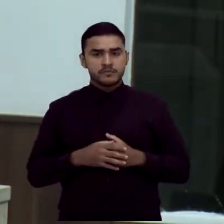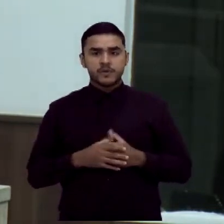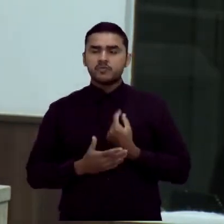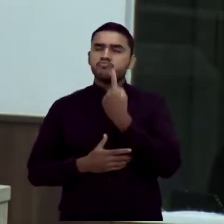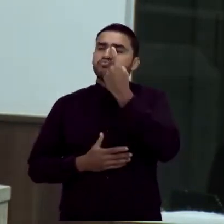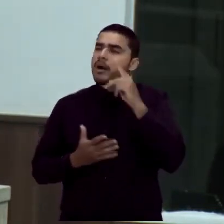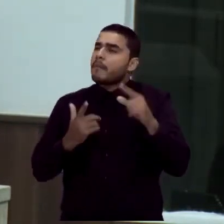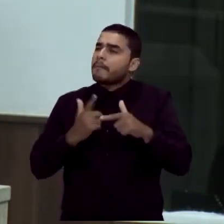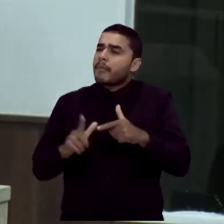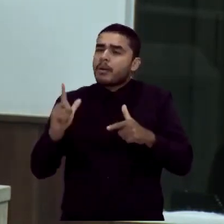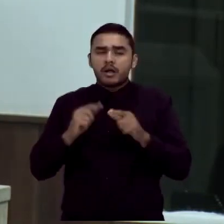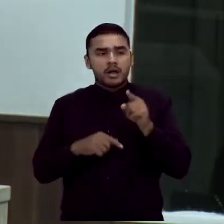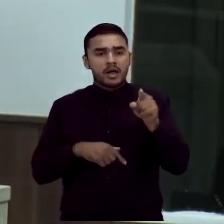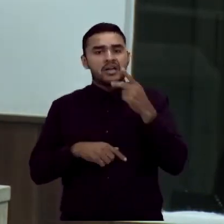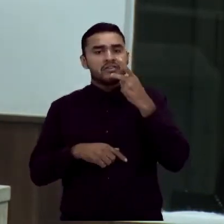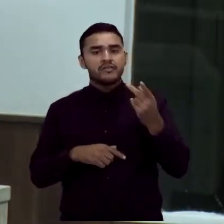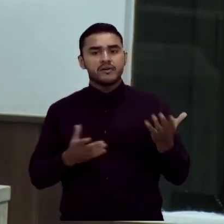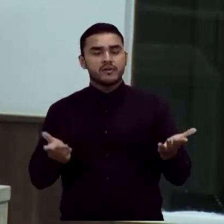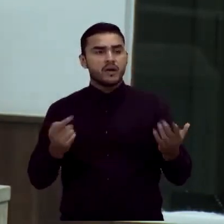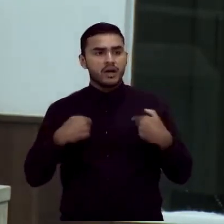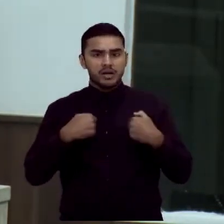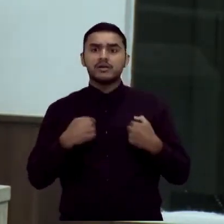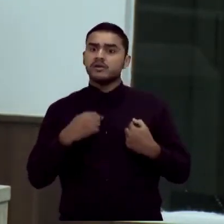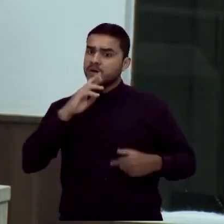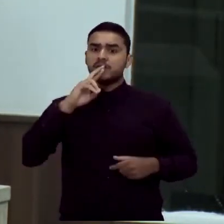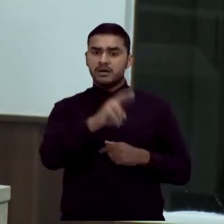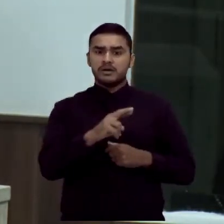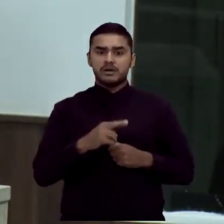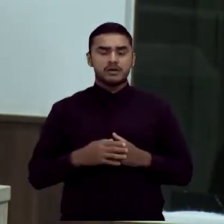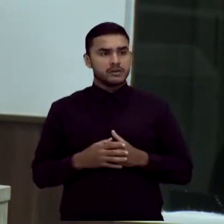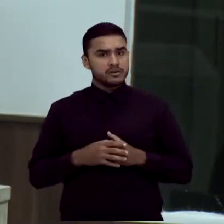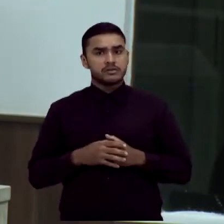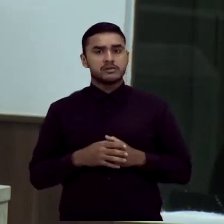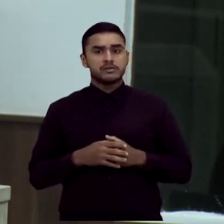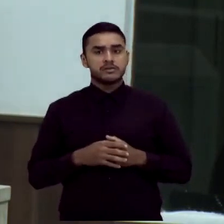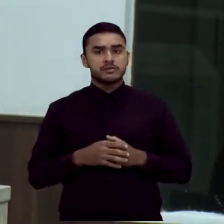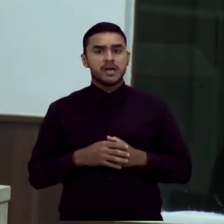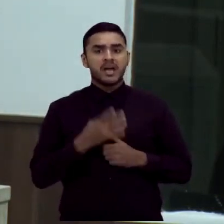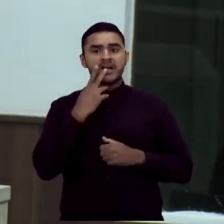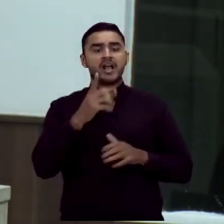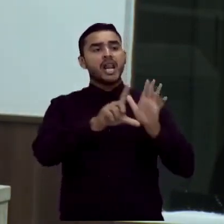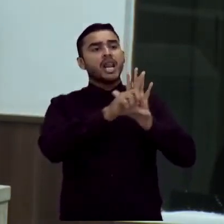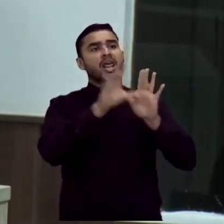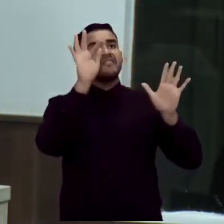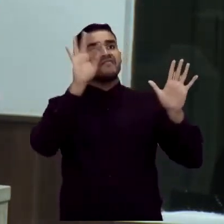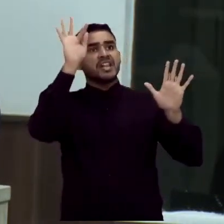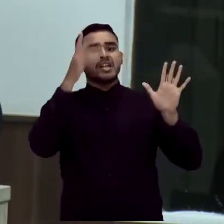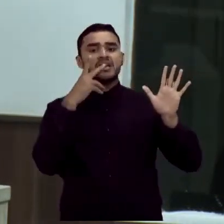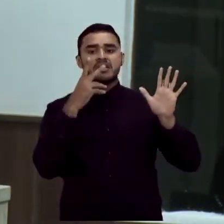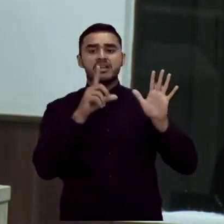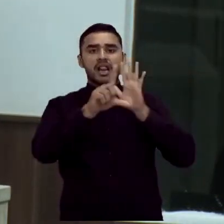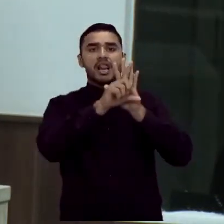coletivo, visitando leis federais, sem dizer, mencionando o que é que essa lei diz. Vossa Excelência veio aqui e citou 3